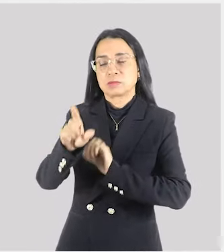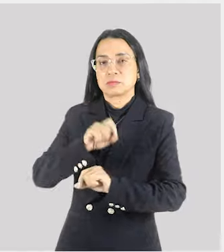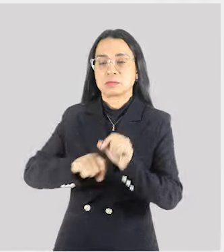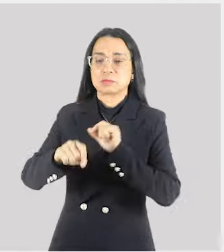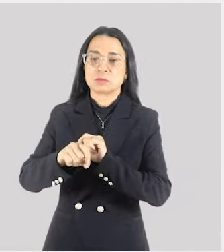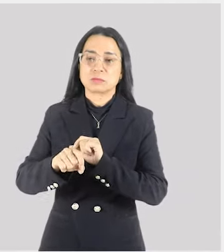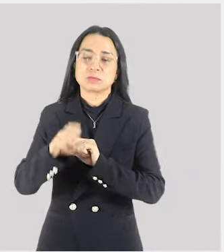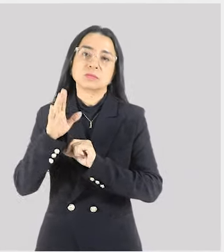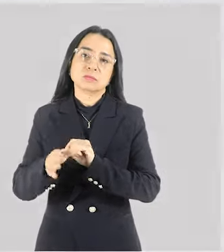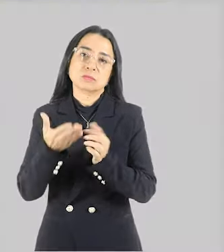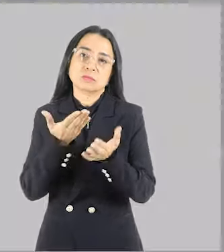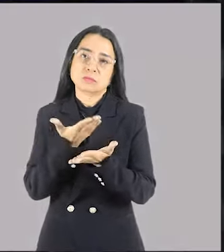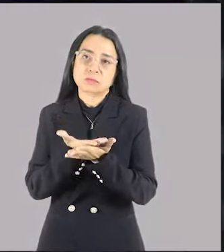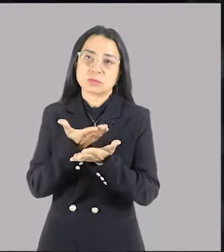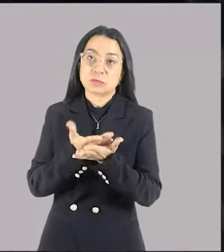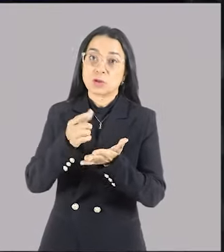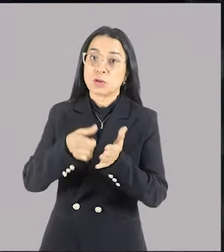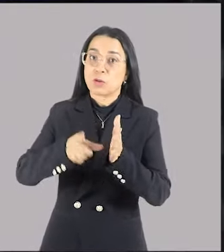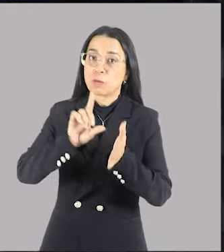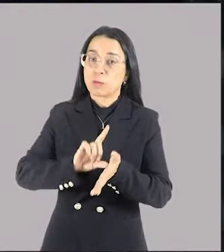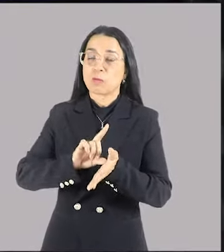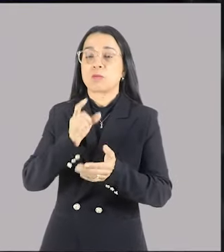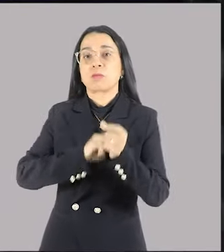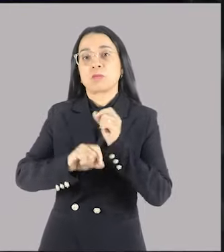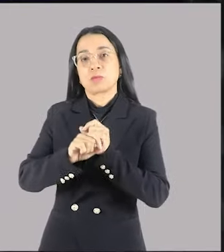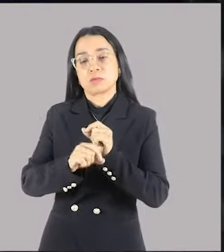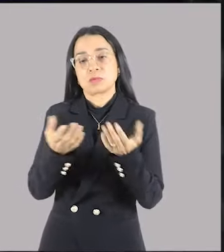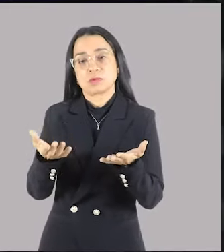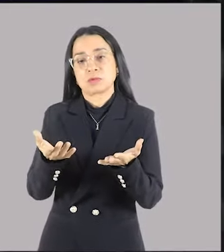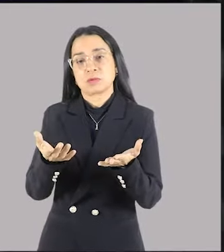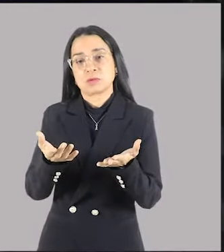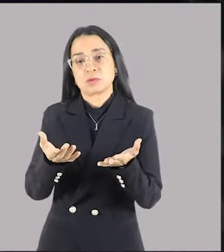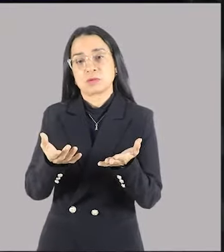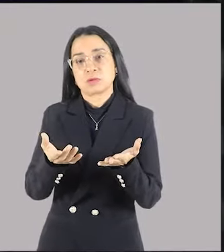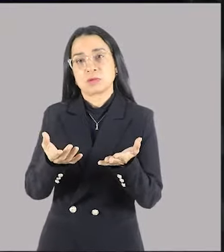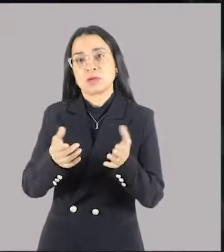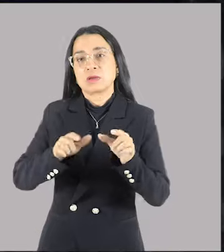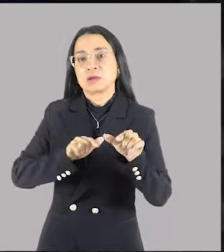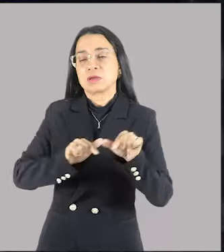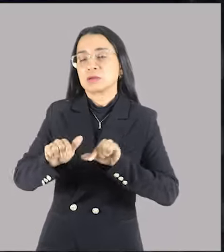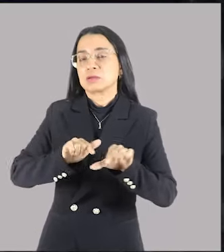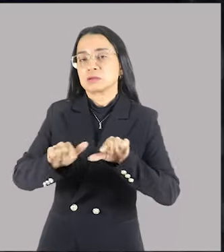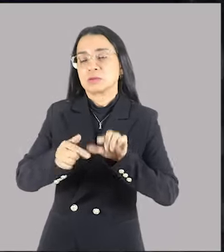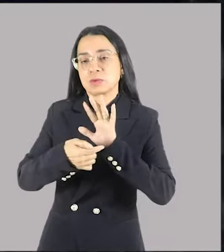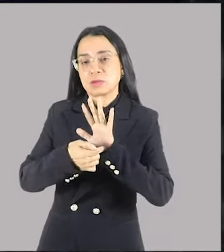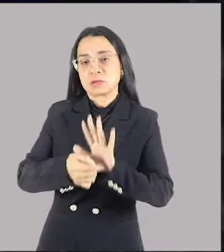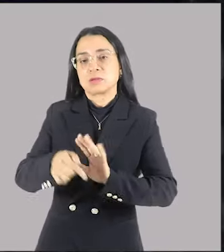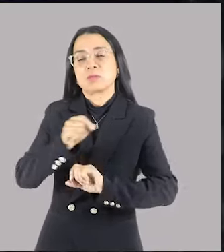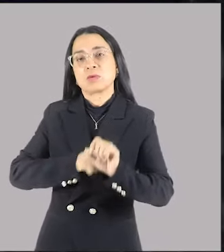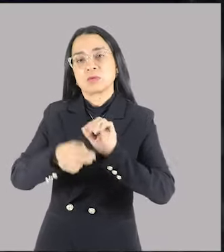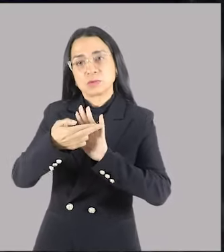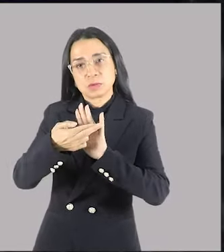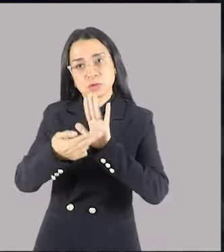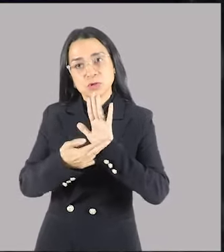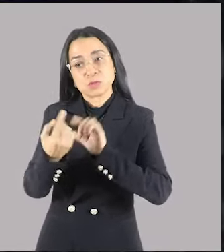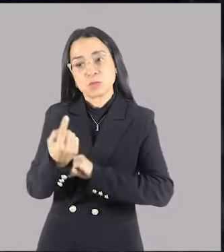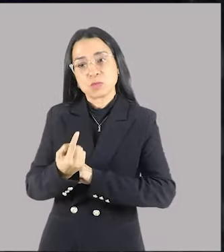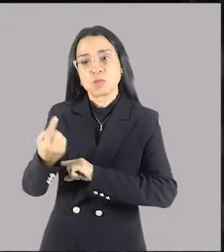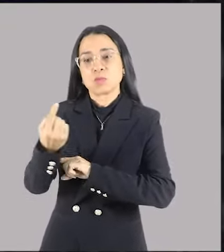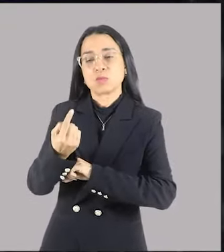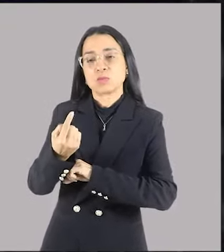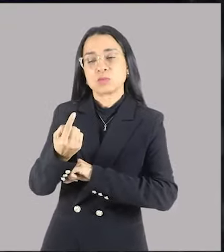havia tratado em outras aulas ela é uma lei de que trabalha o regime único dos servidores públicos da União ou